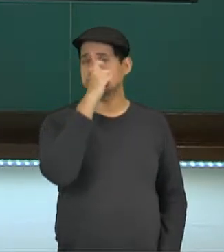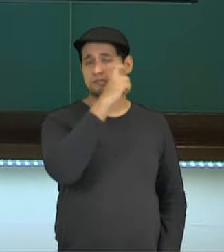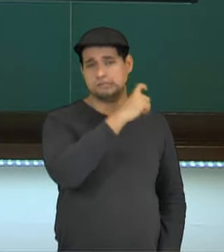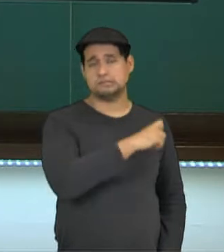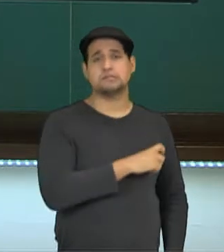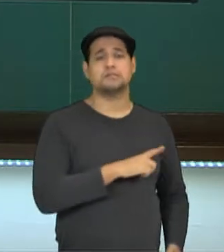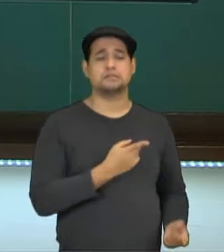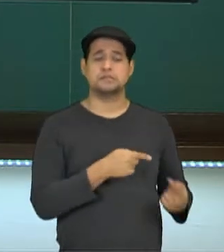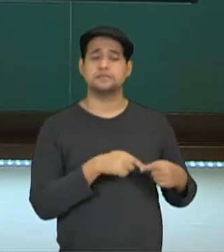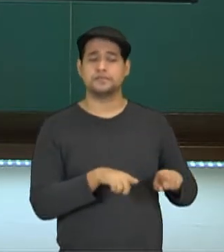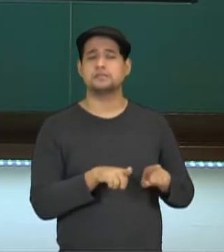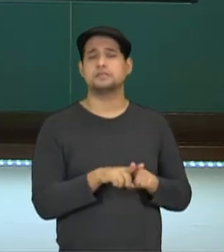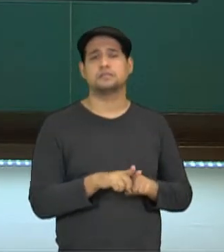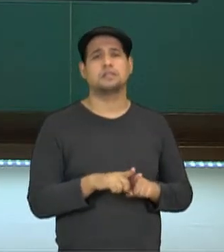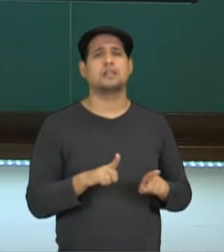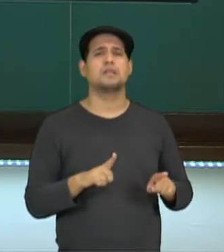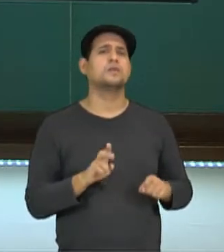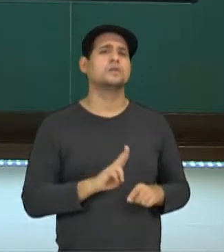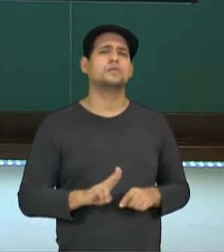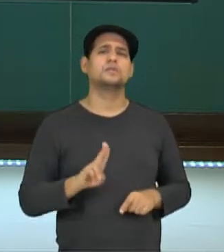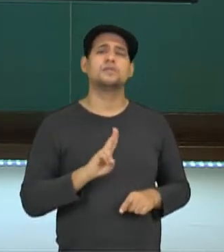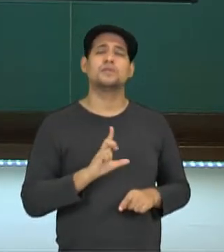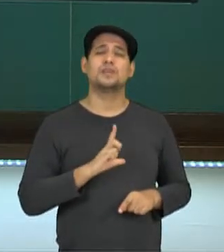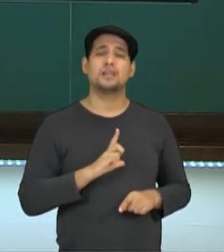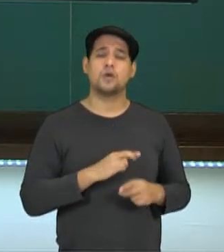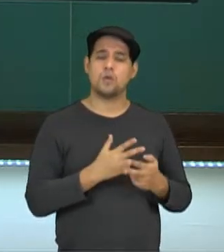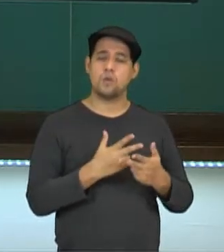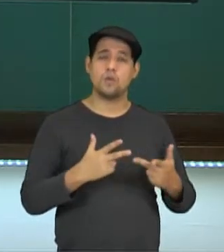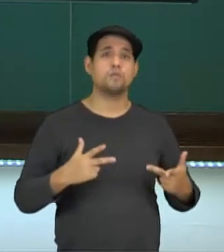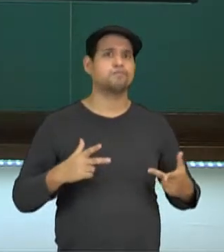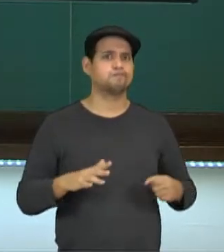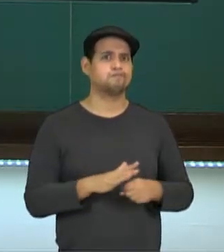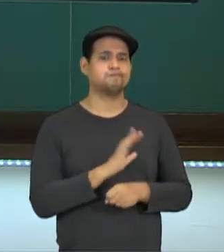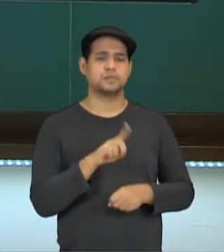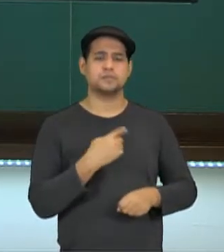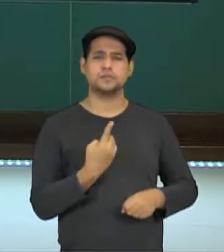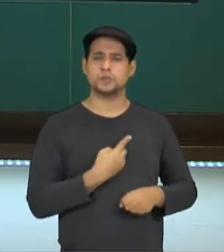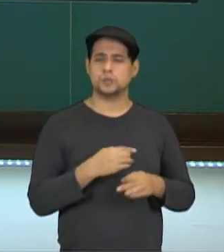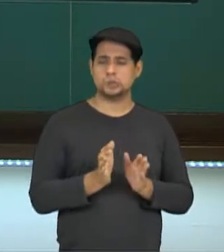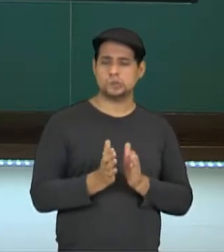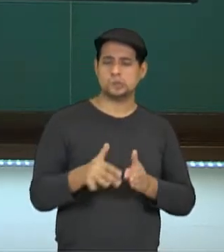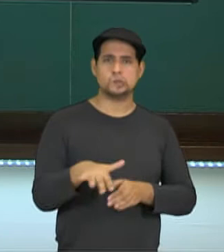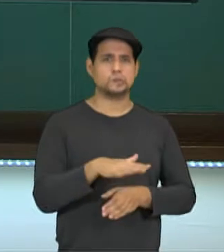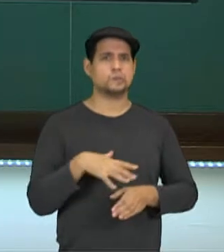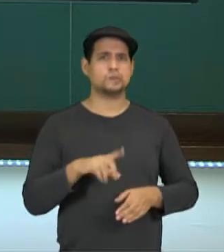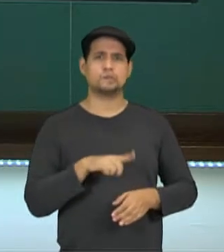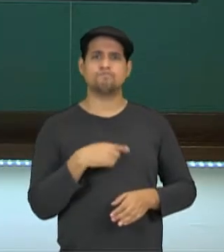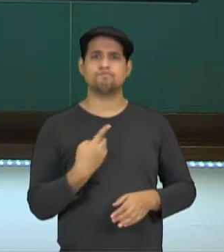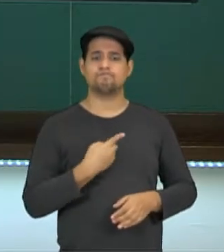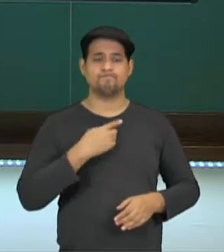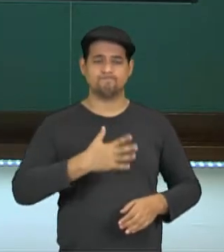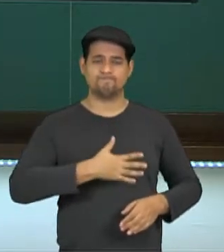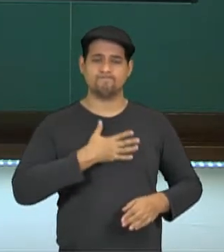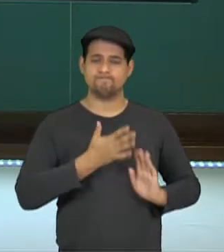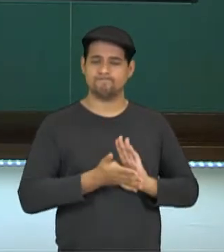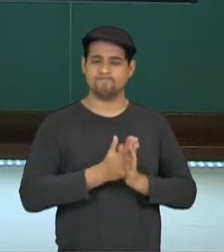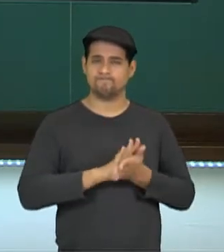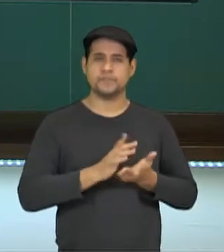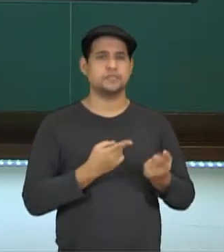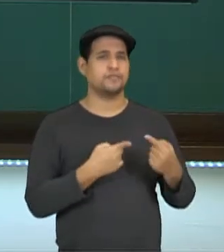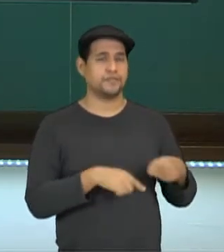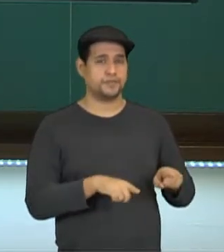São desafios aí que demanda, né, um empenho muito grande nosso, da comunidade, para que a gente supere esses